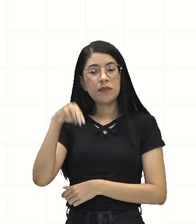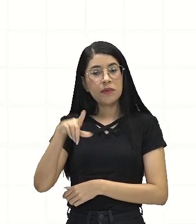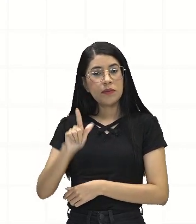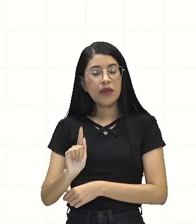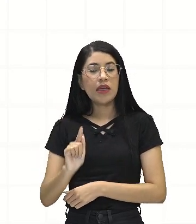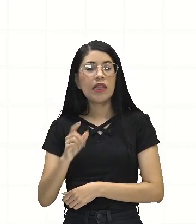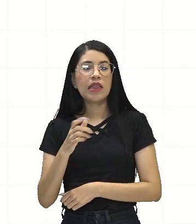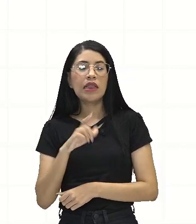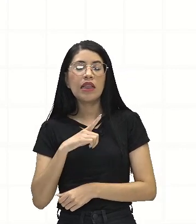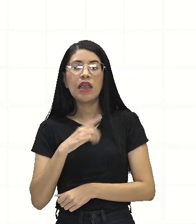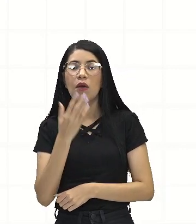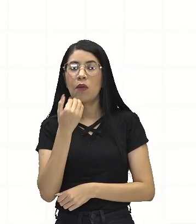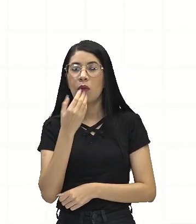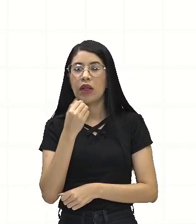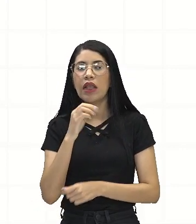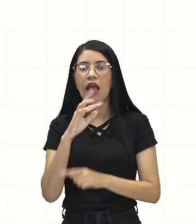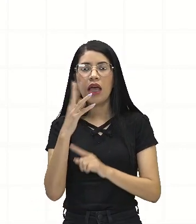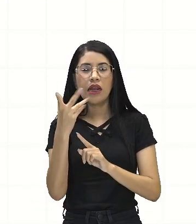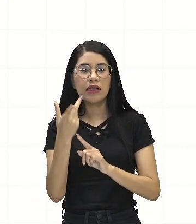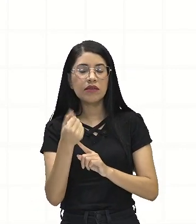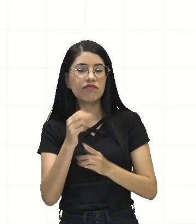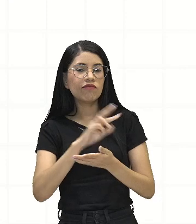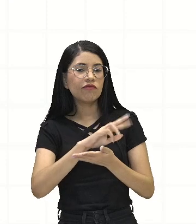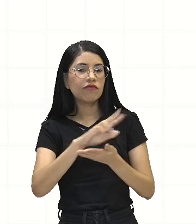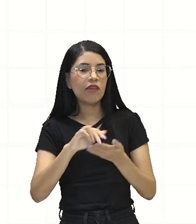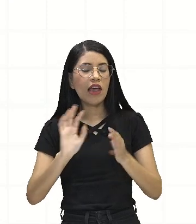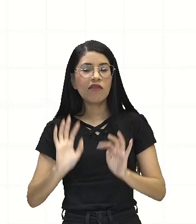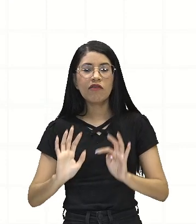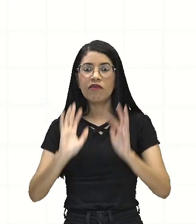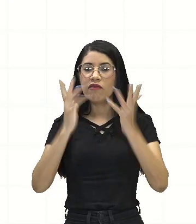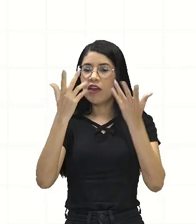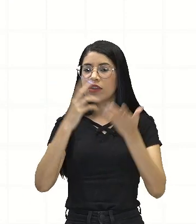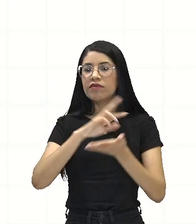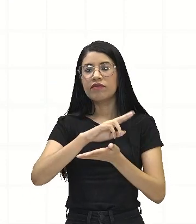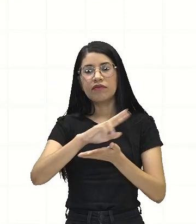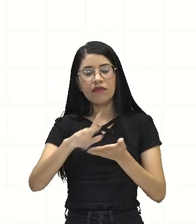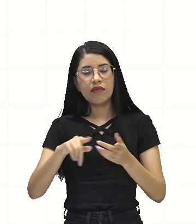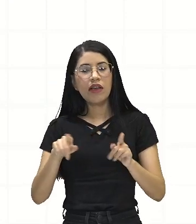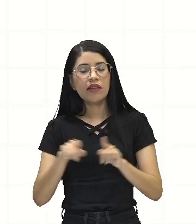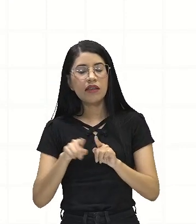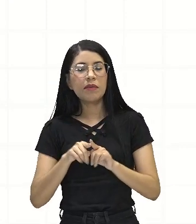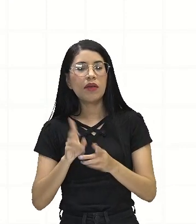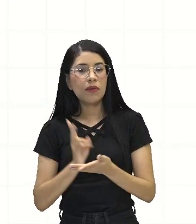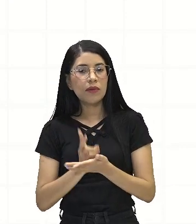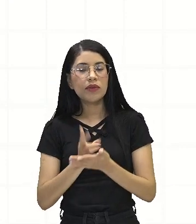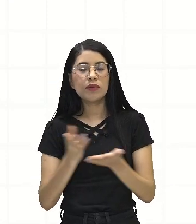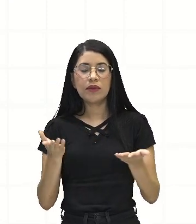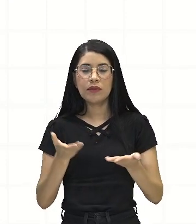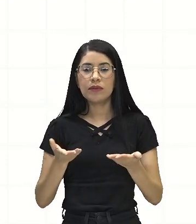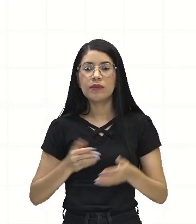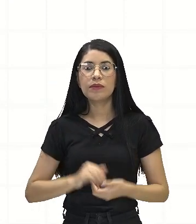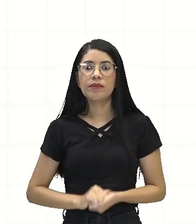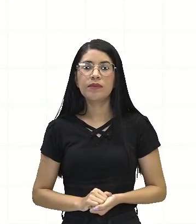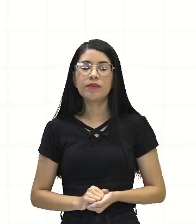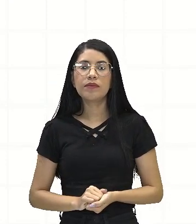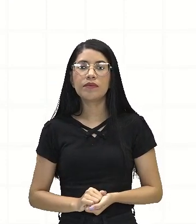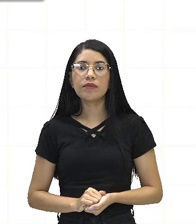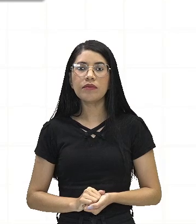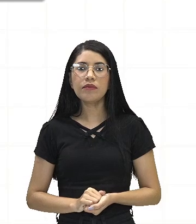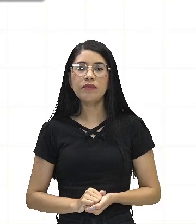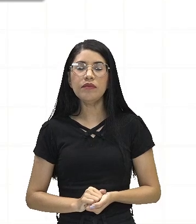regiões. E com o esgotamento das minas, a exploração, a gente observa durante esse período o declínio dessa atividade